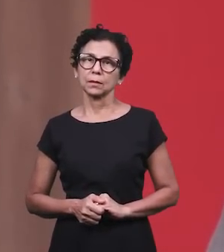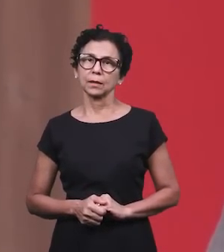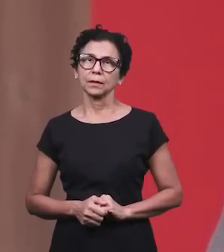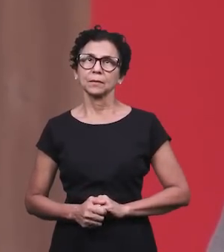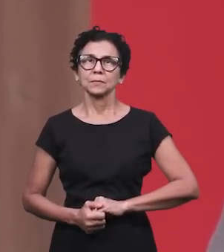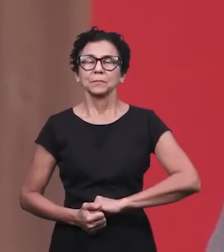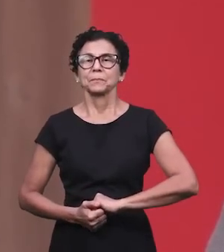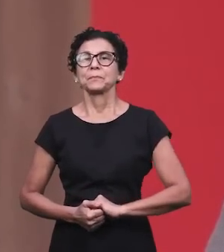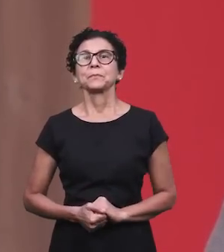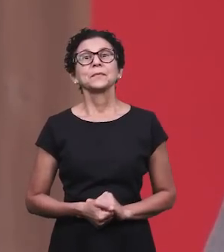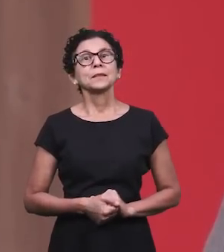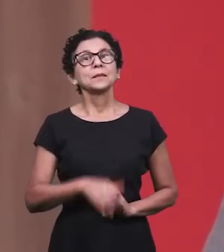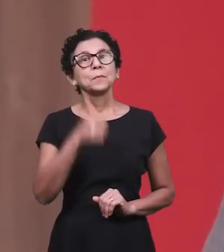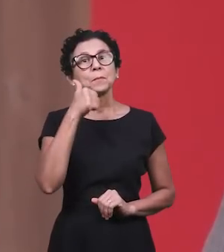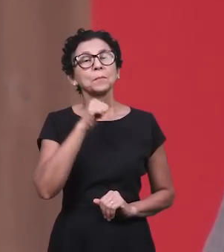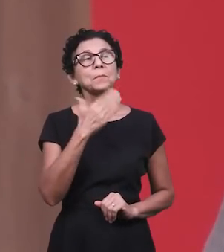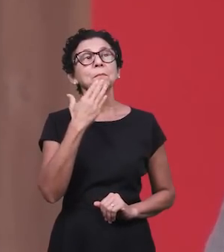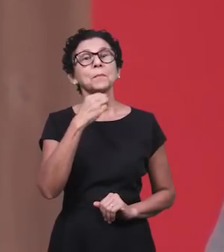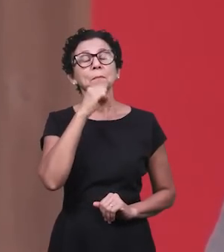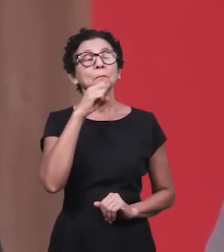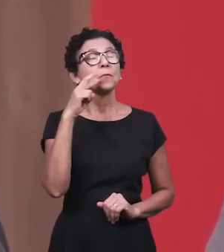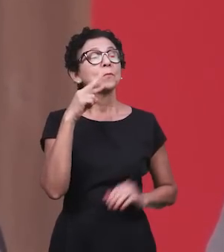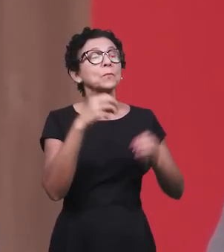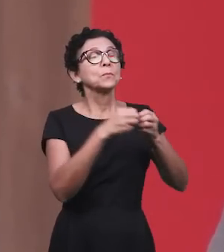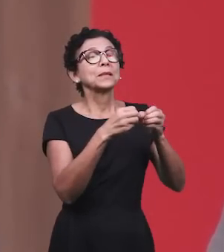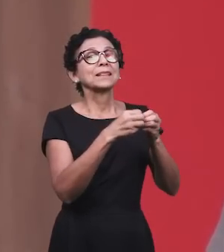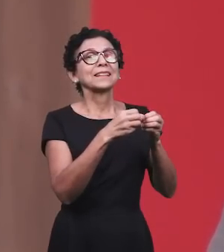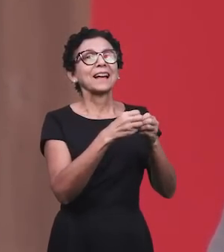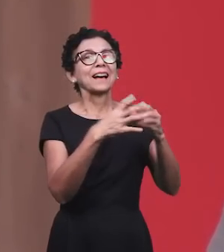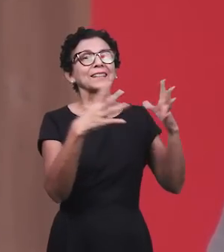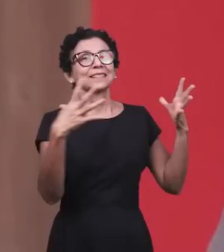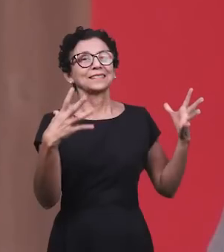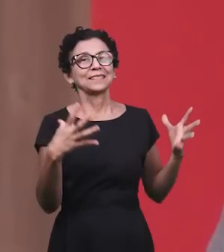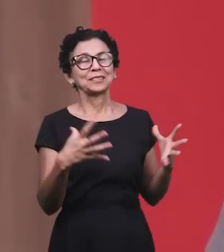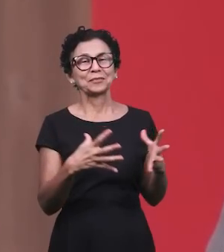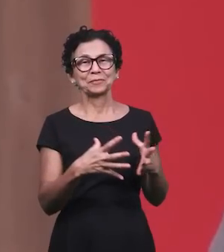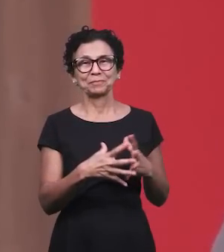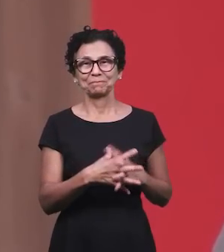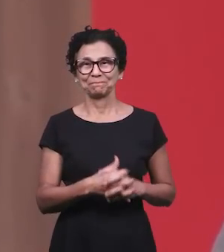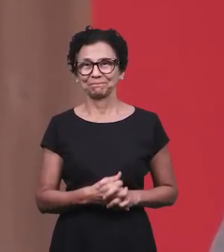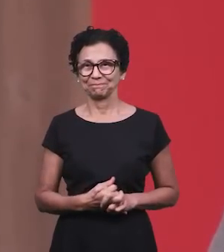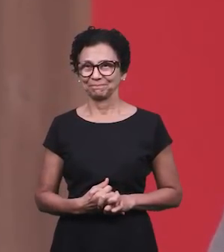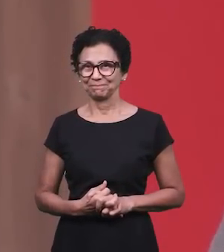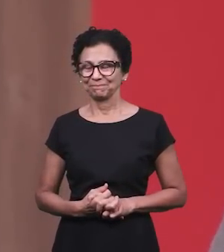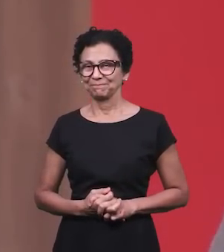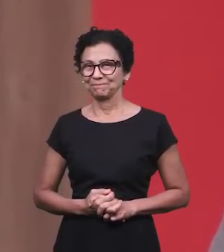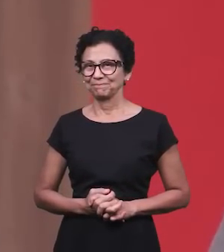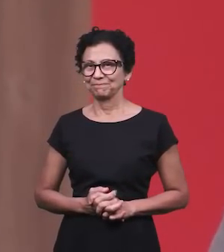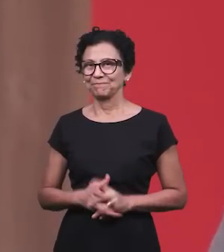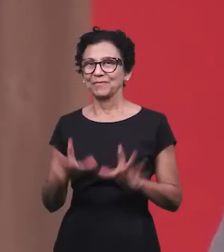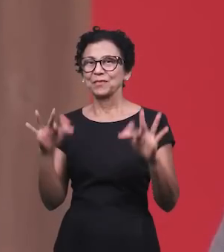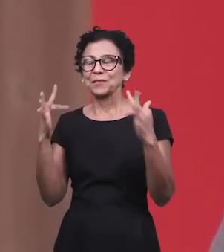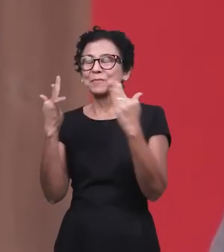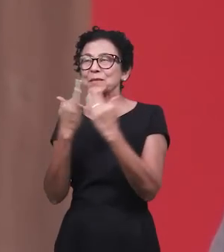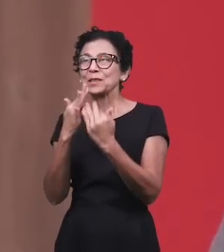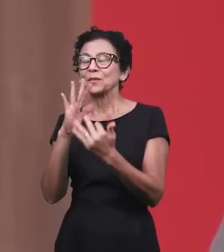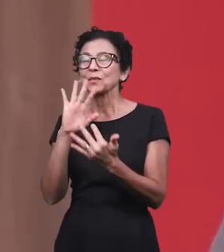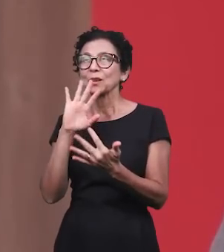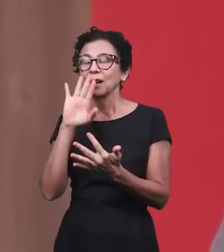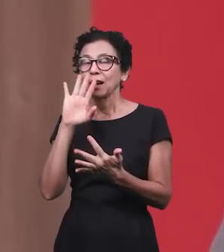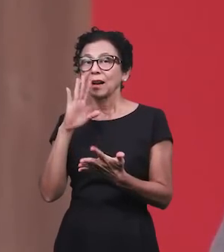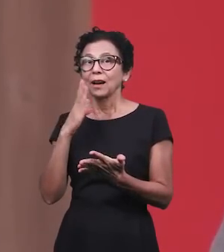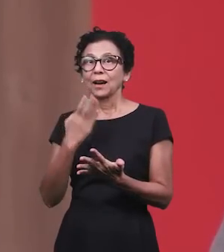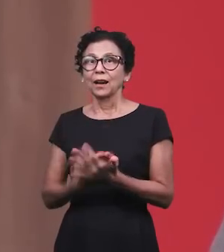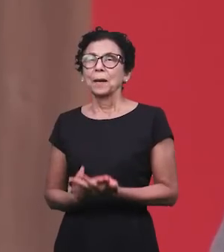ficaram maravilhados. É isso que é importante, né? O nome do Senhor ser glorificado dentro